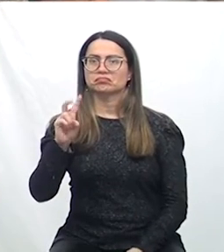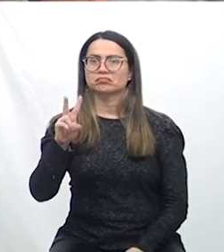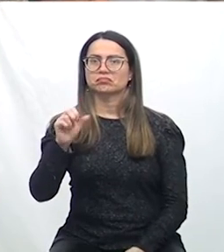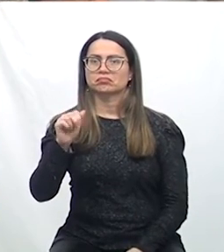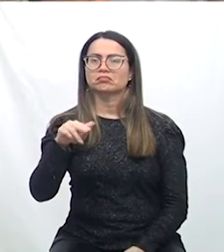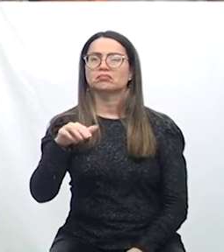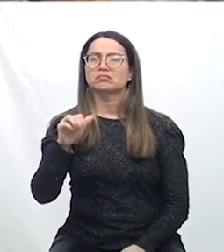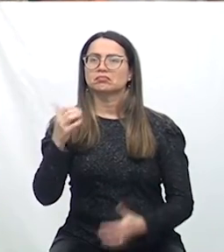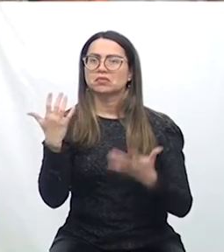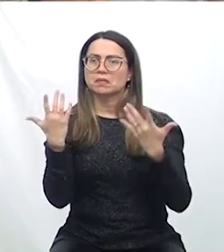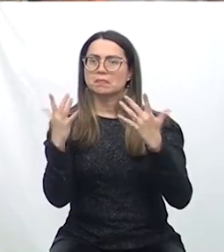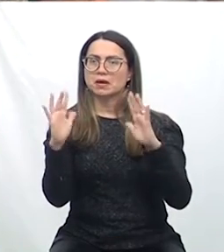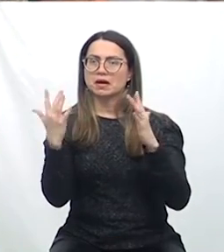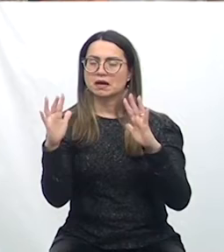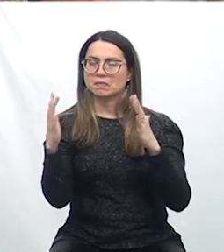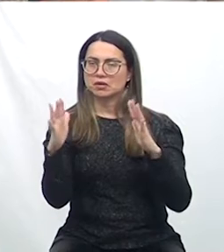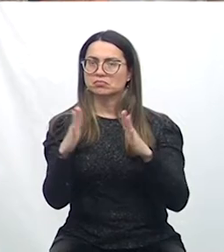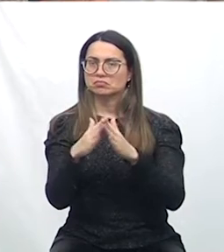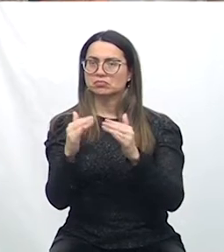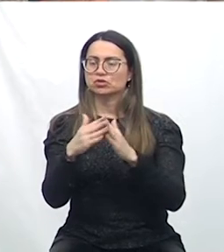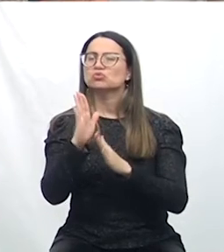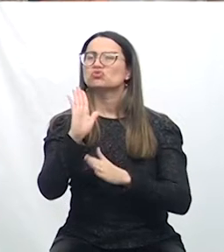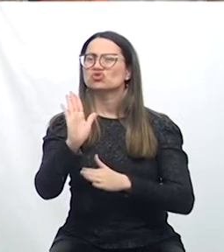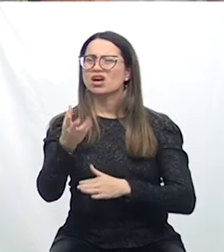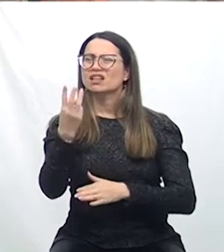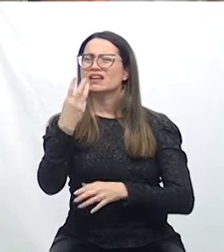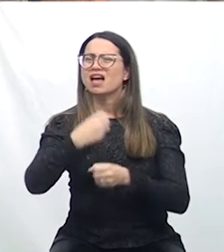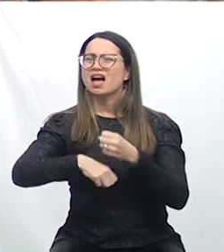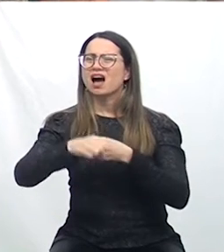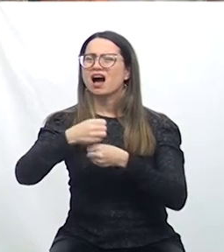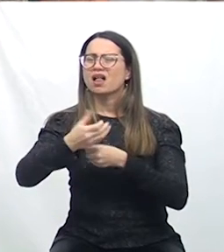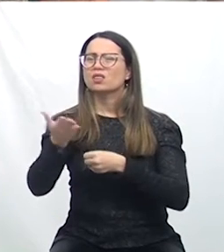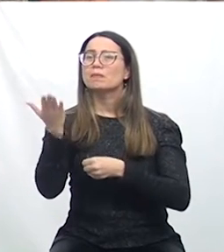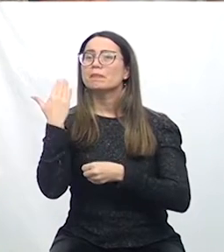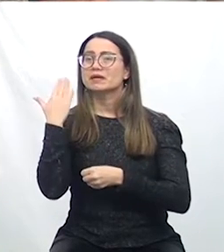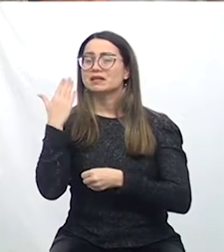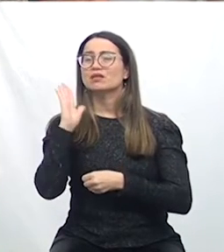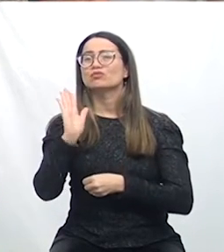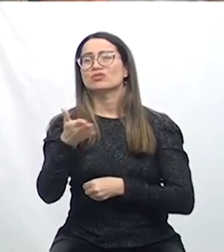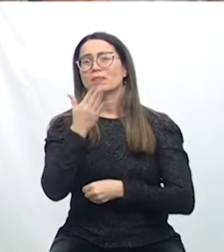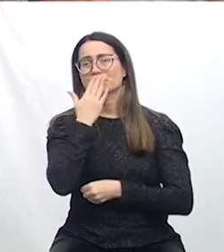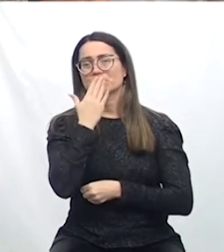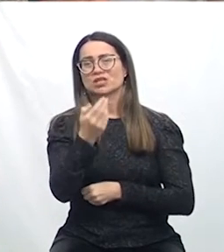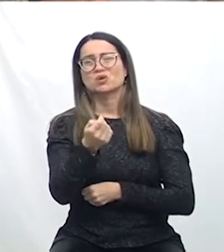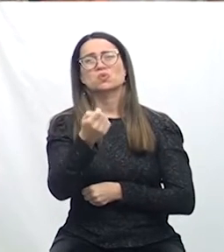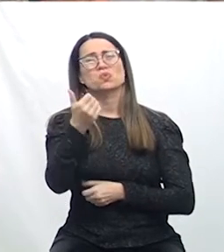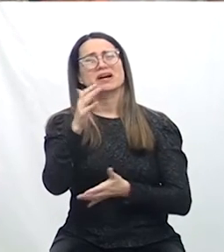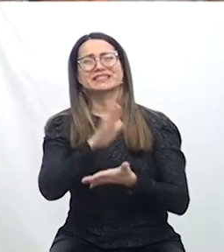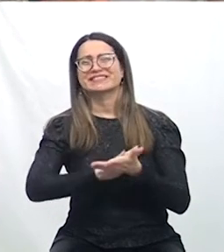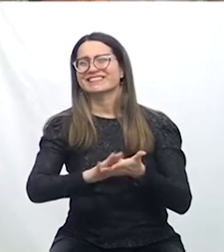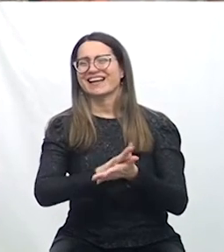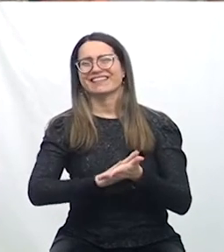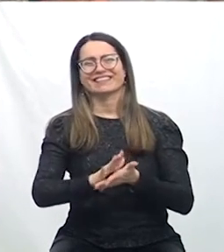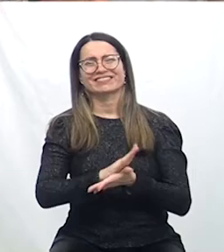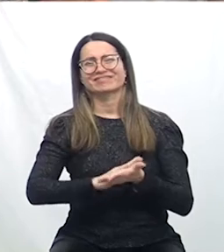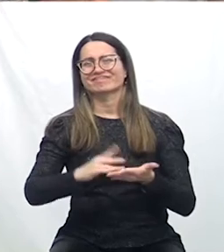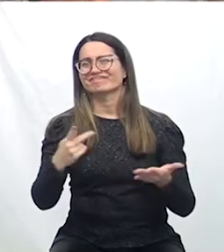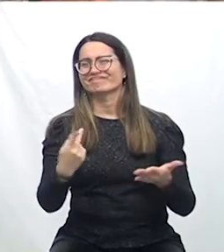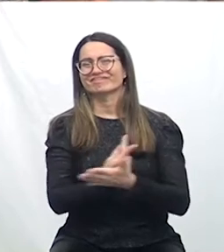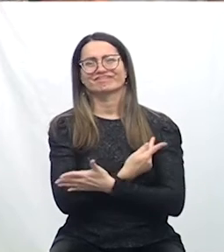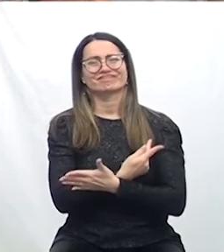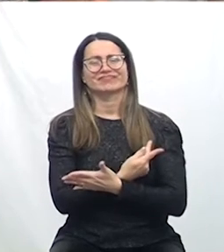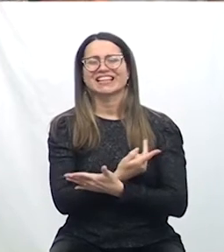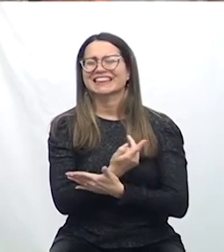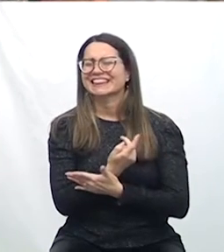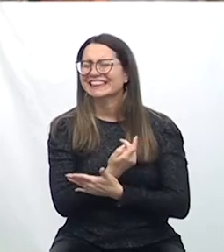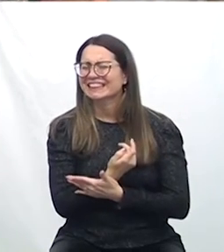requerimento 3 anos atrás e nada ou quase nada aconteceu. Na verdade, quem